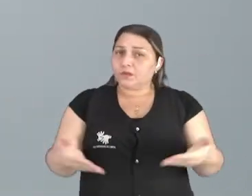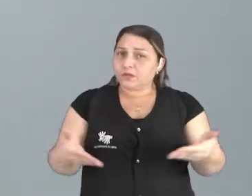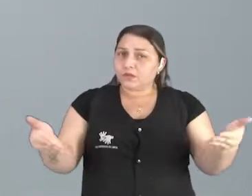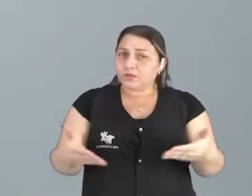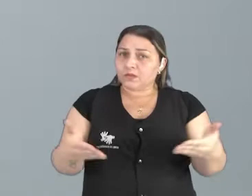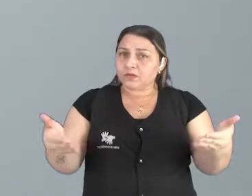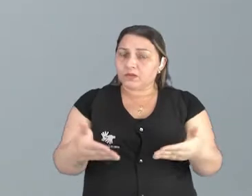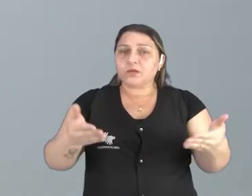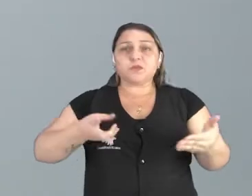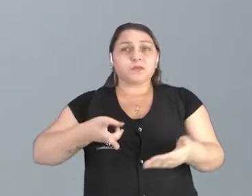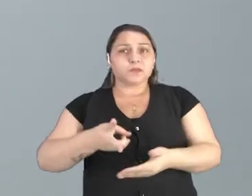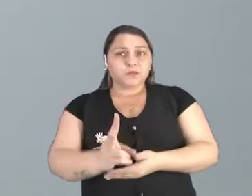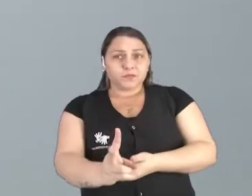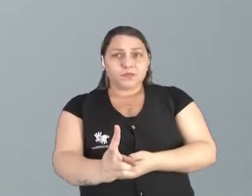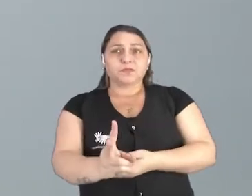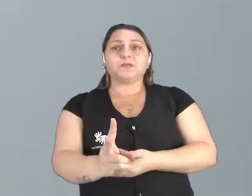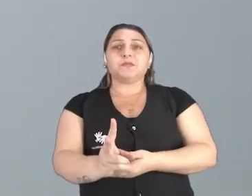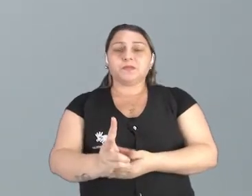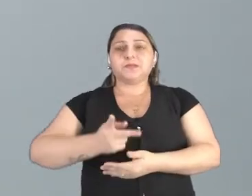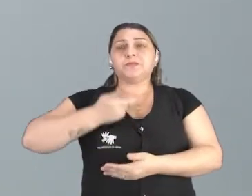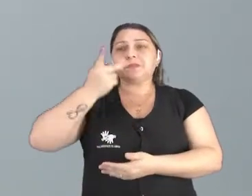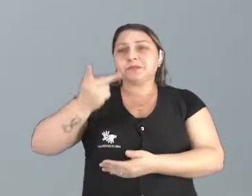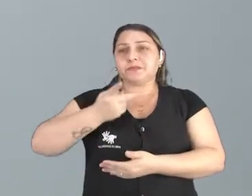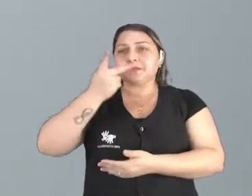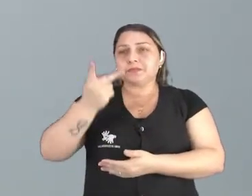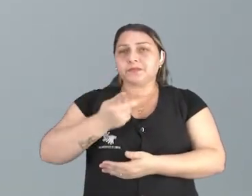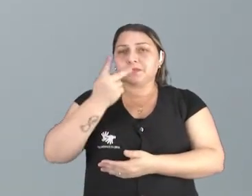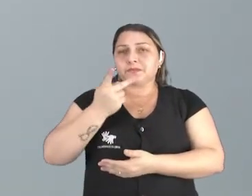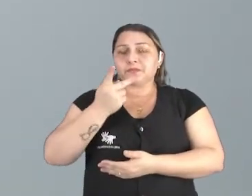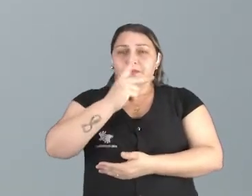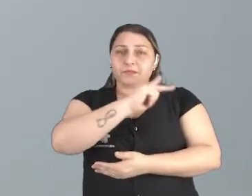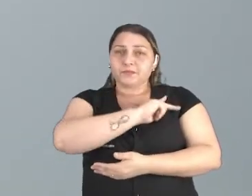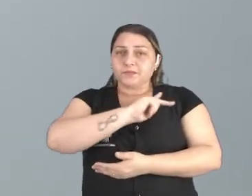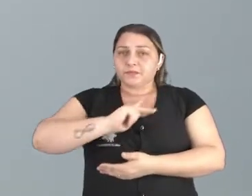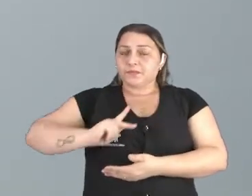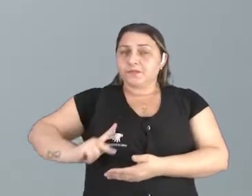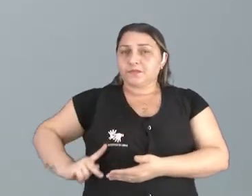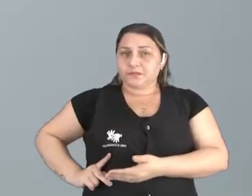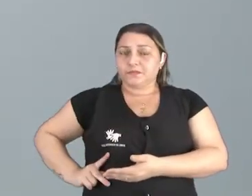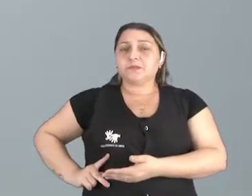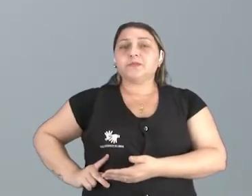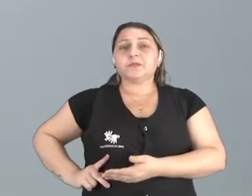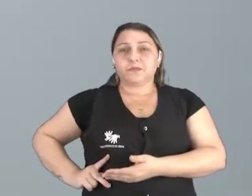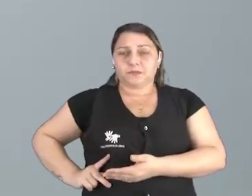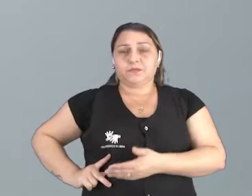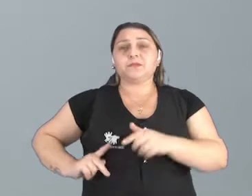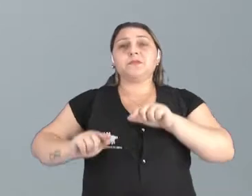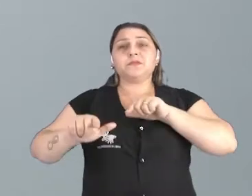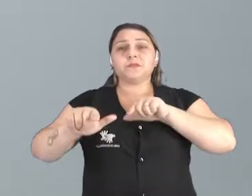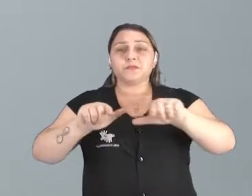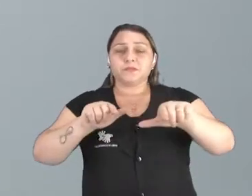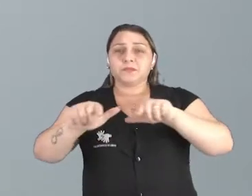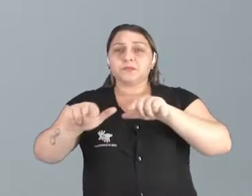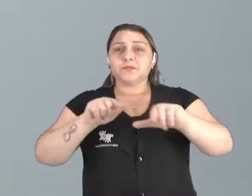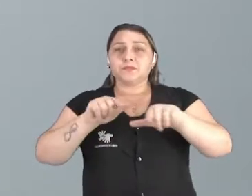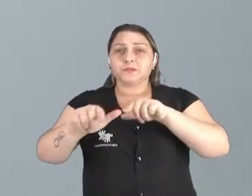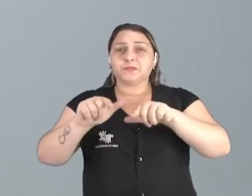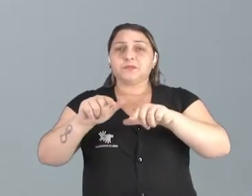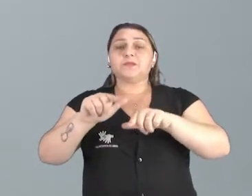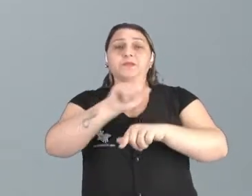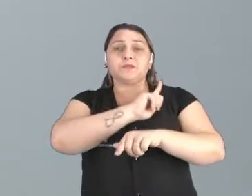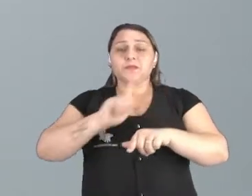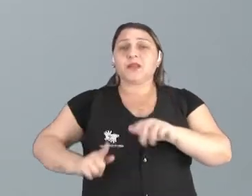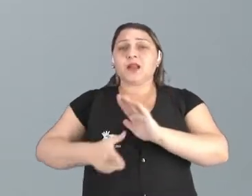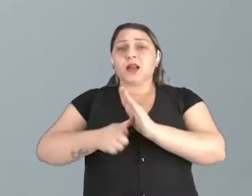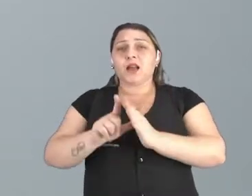nós vamos continuar ainda falando sobre os presidentes, né, que governaram o Brasil antes do golpe